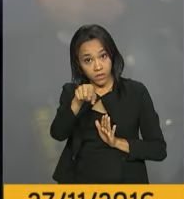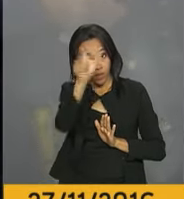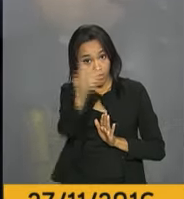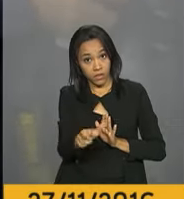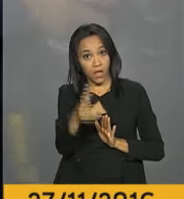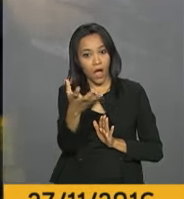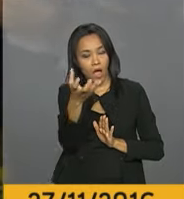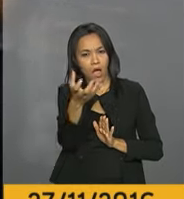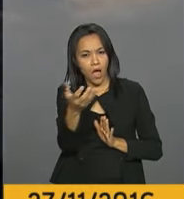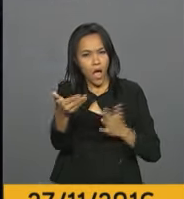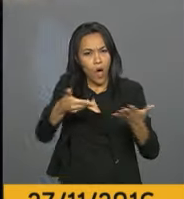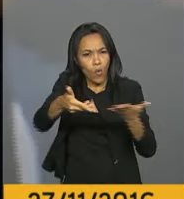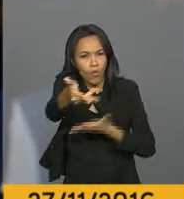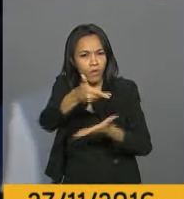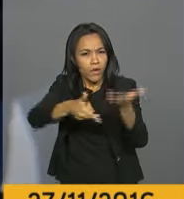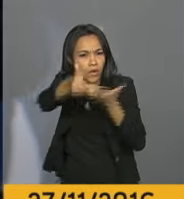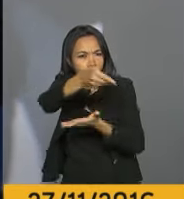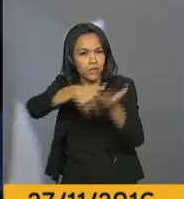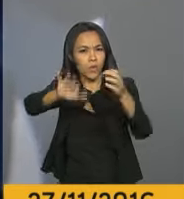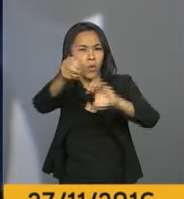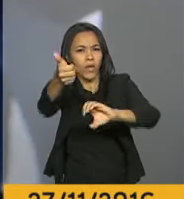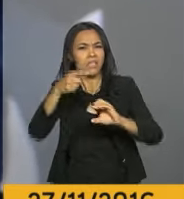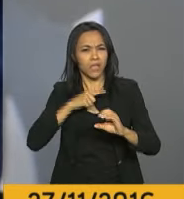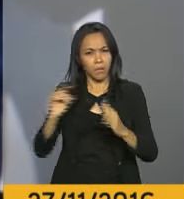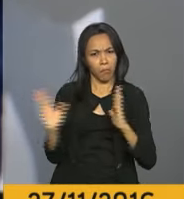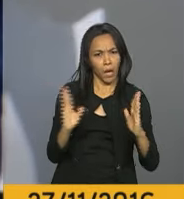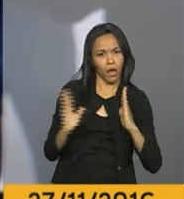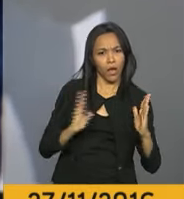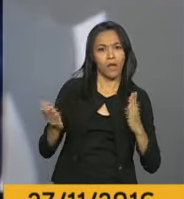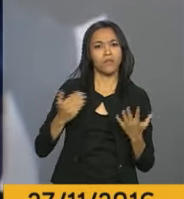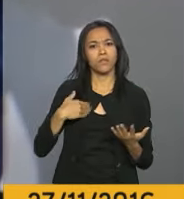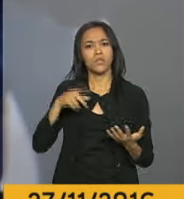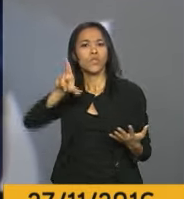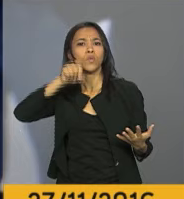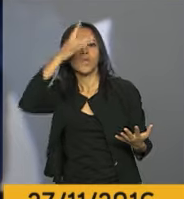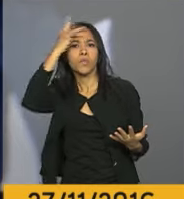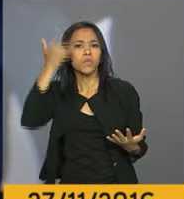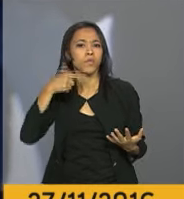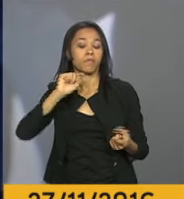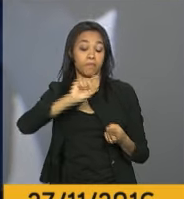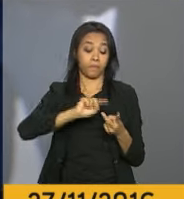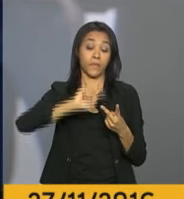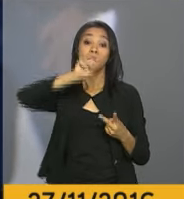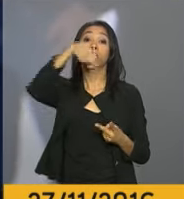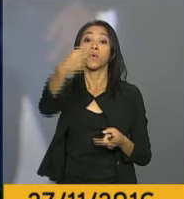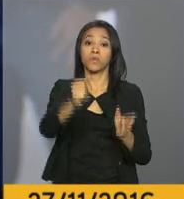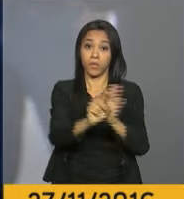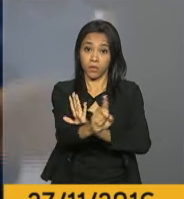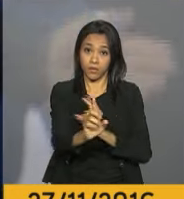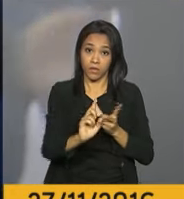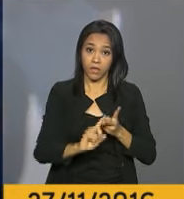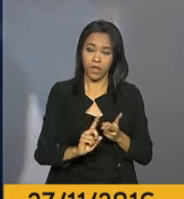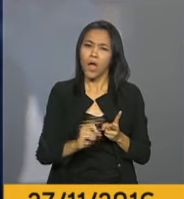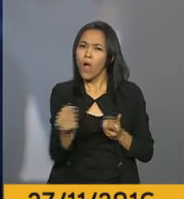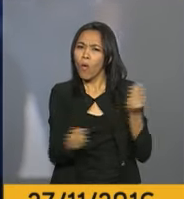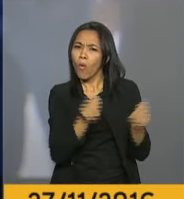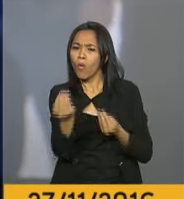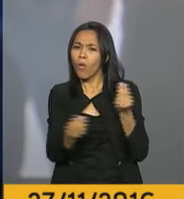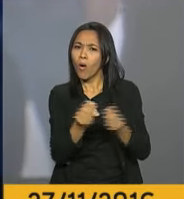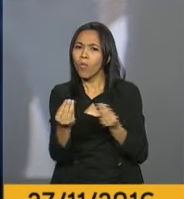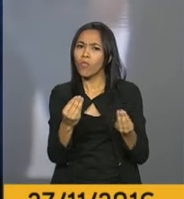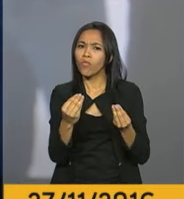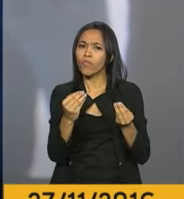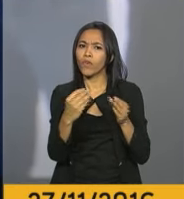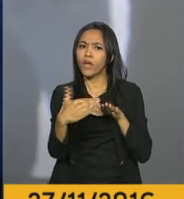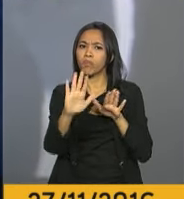nesse momento, mas se há uma perspectiva de prazo ou de indicação. E depois, eu gostaria de saber como foram as